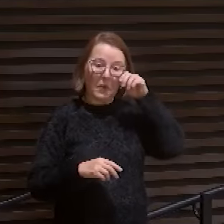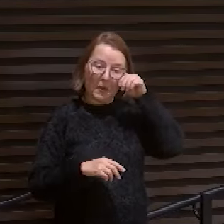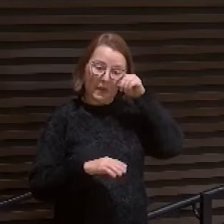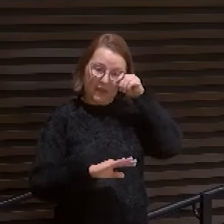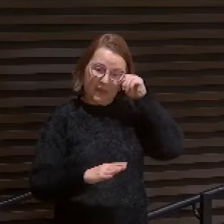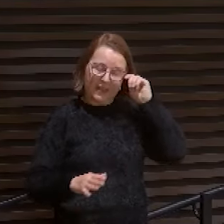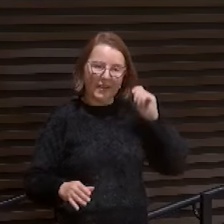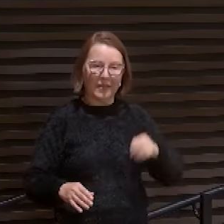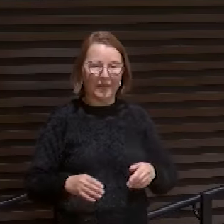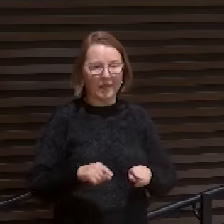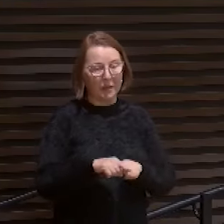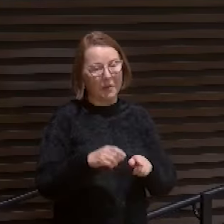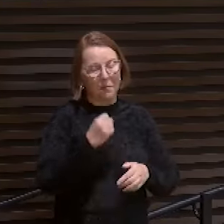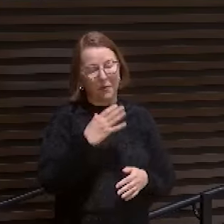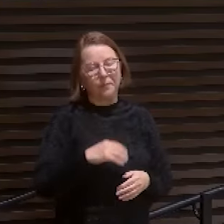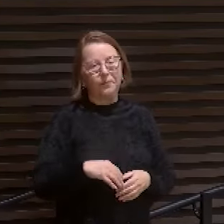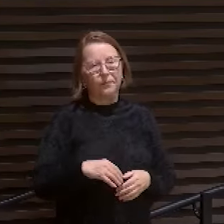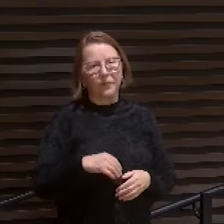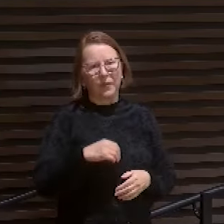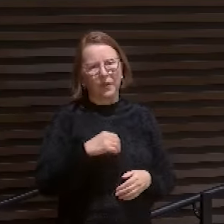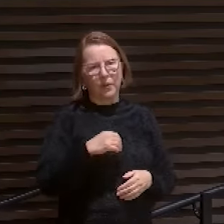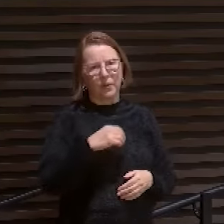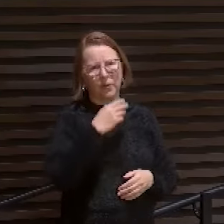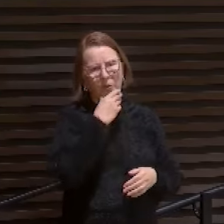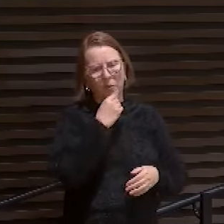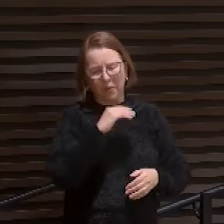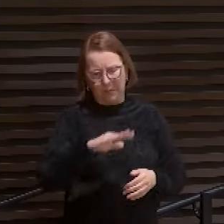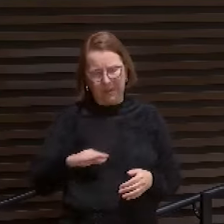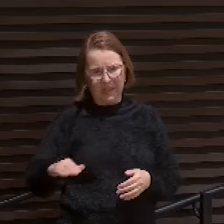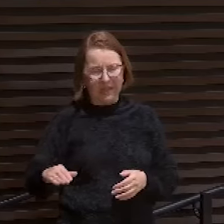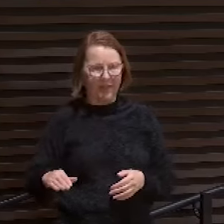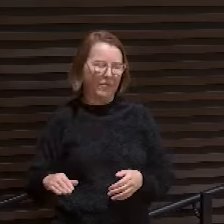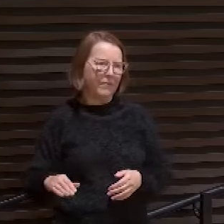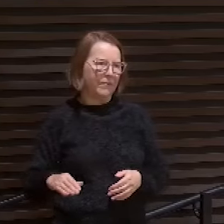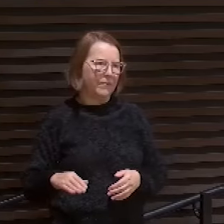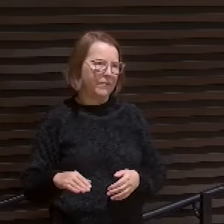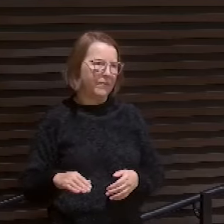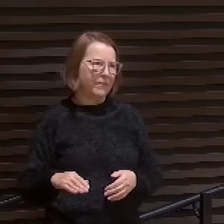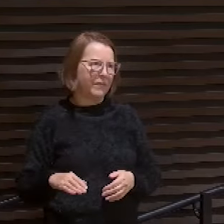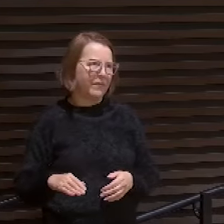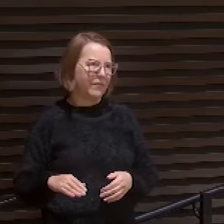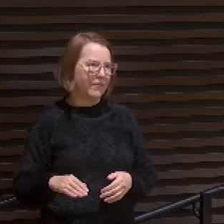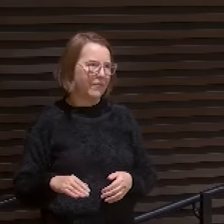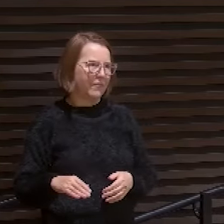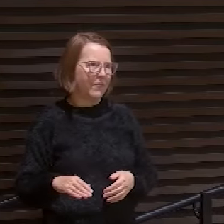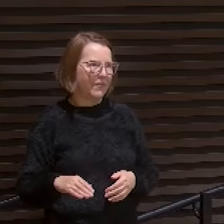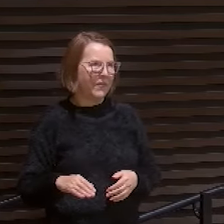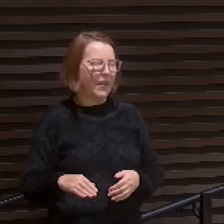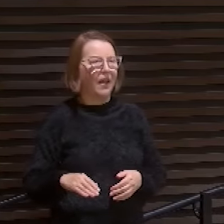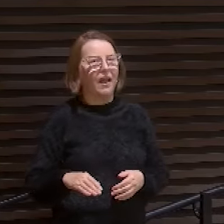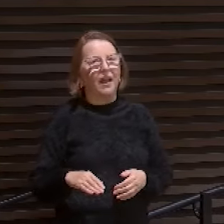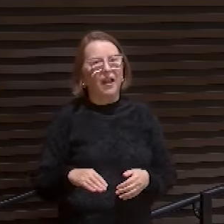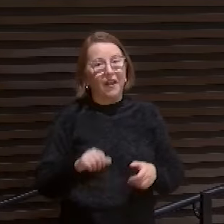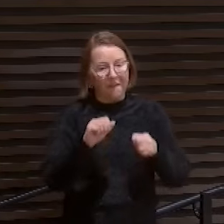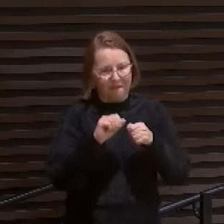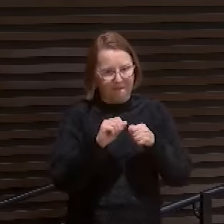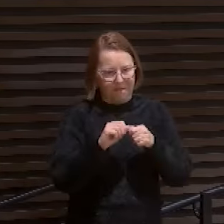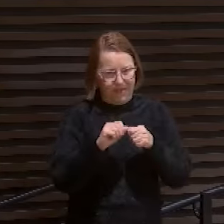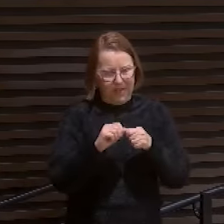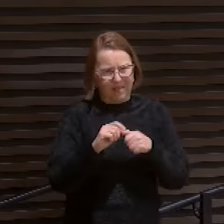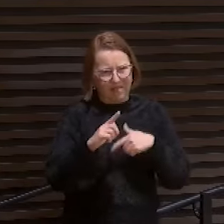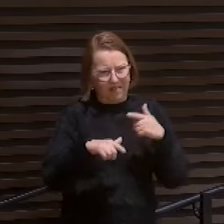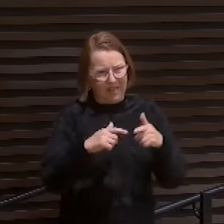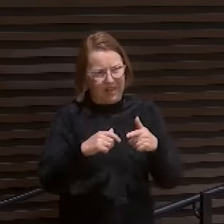ela é boa. O menino tinha uma habilidade para fazer trabalhos manuais, e ele com